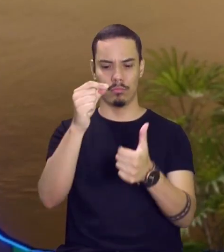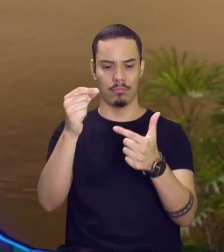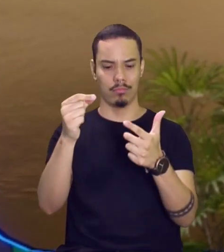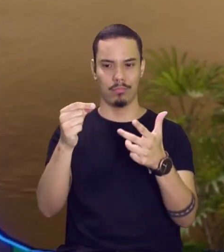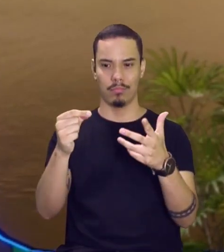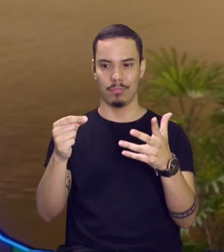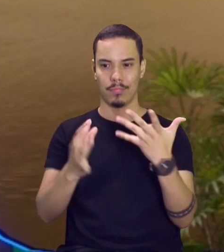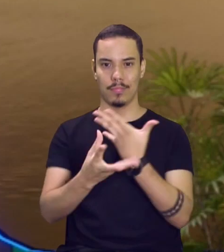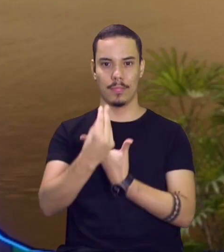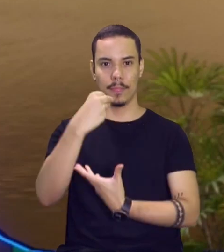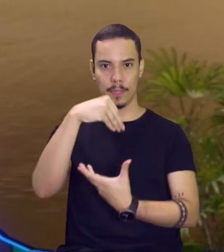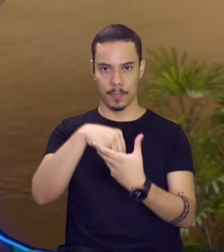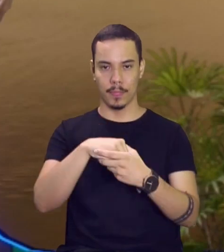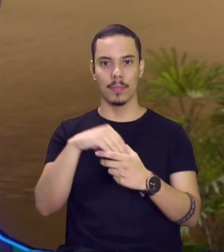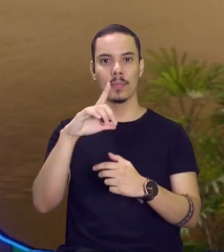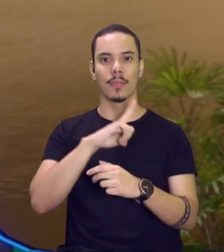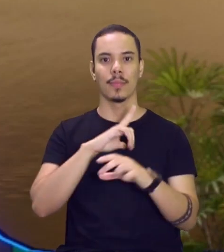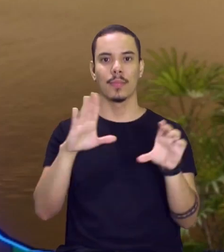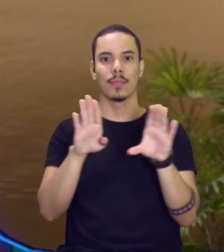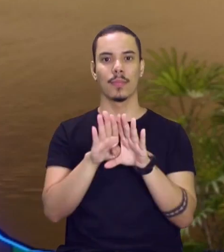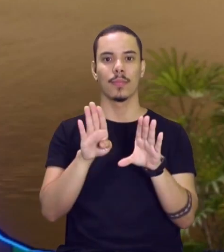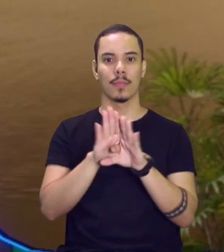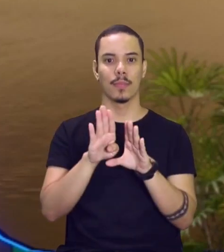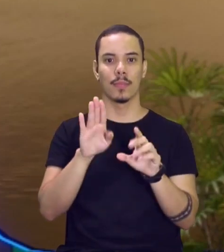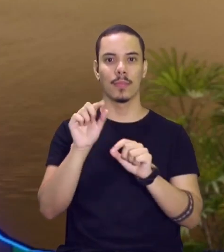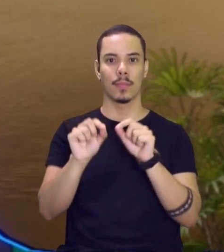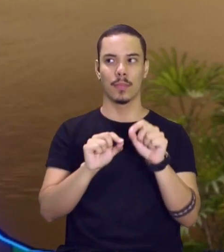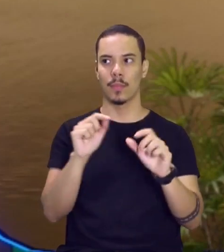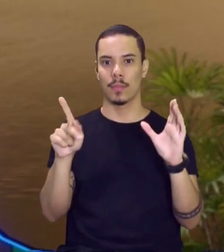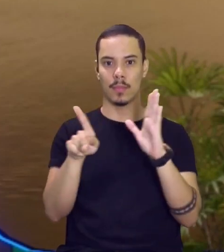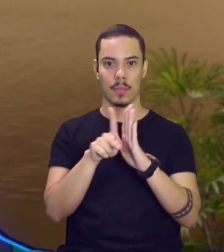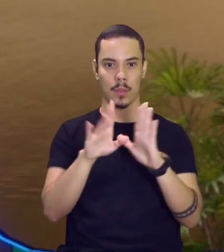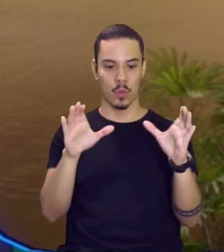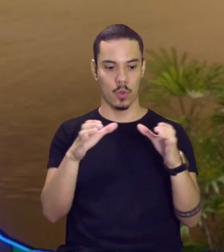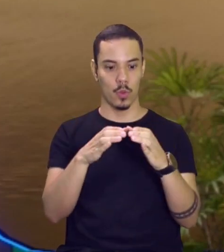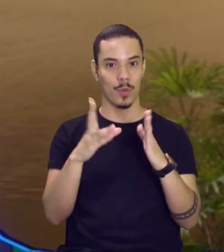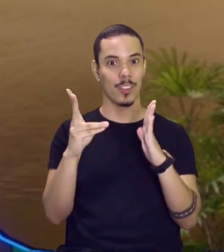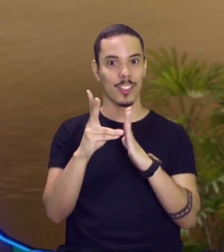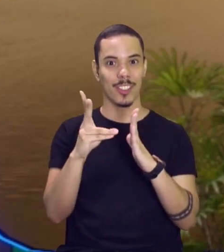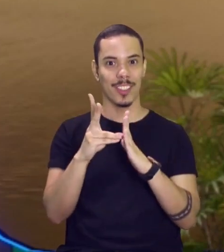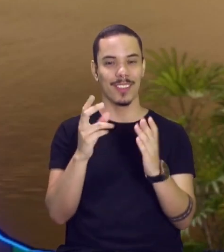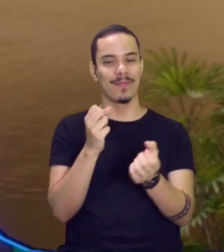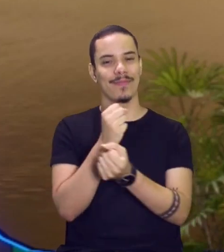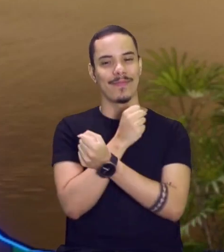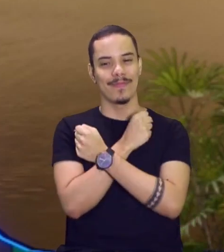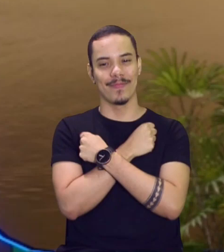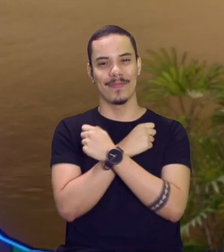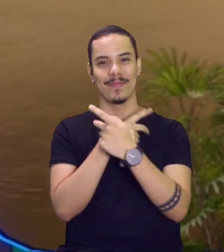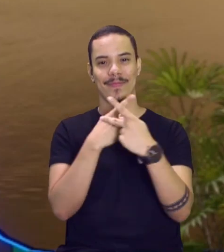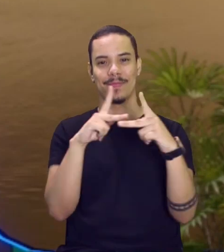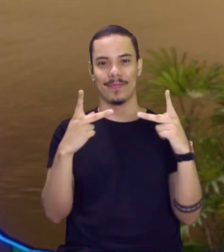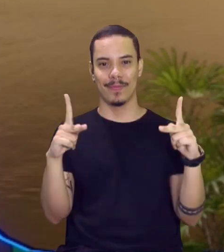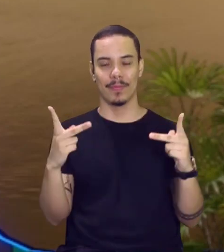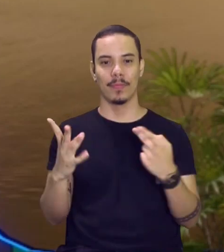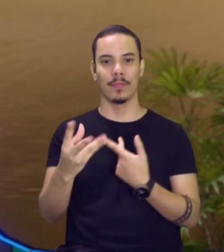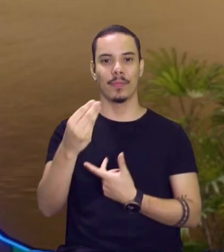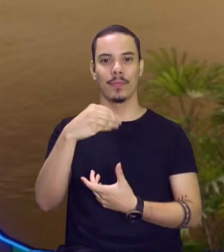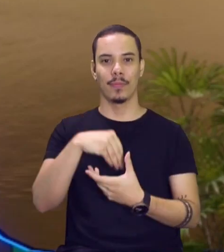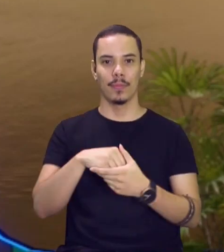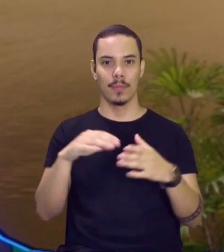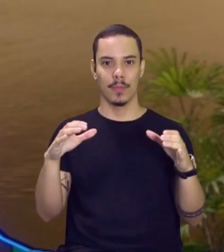diferentes, que têm as nações indígenas. Um abraço para vocês, meus queridos das